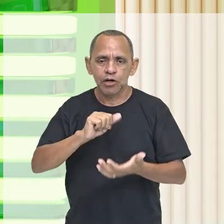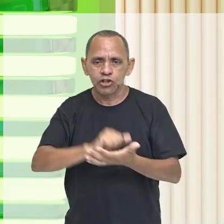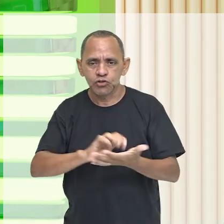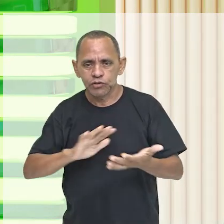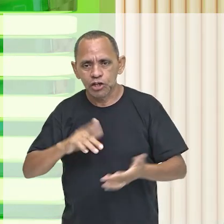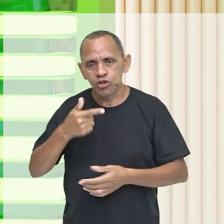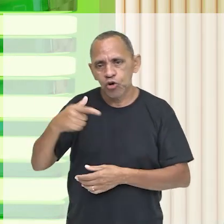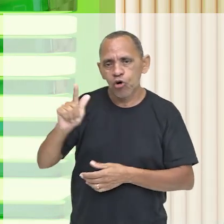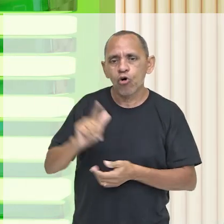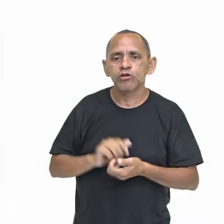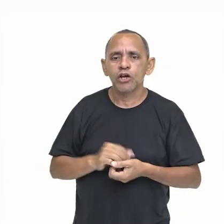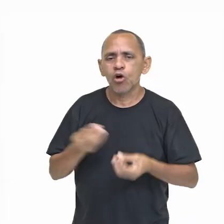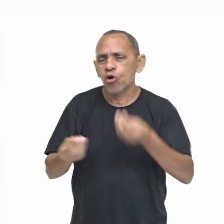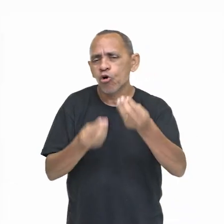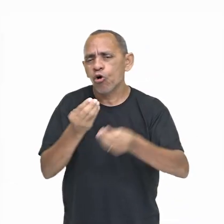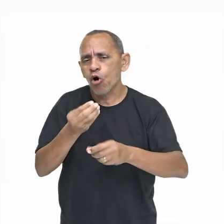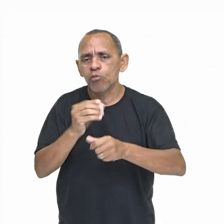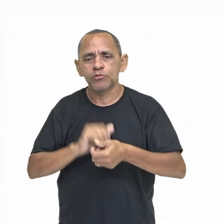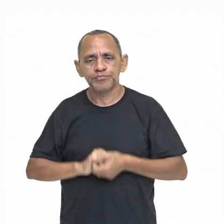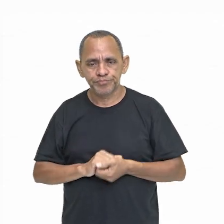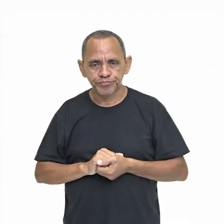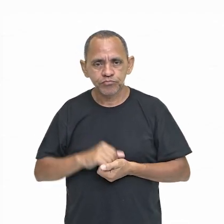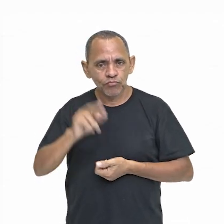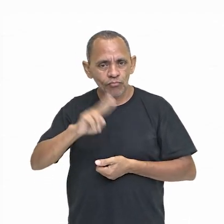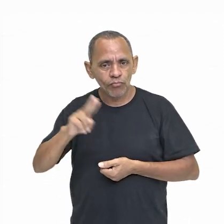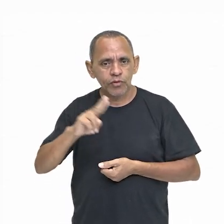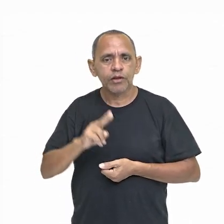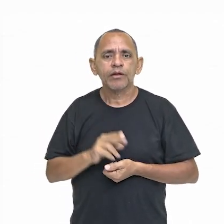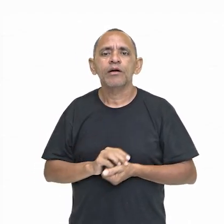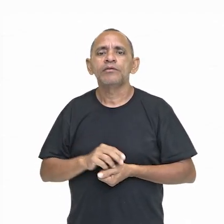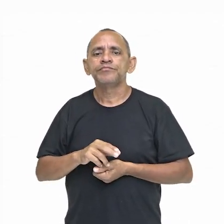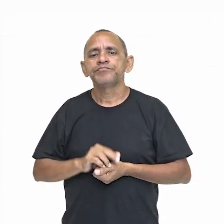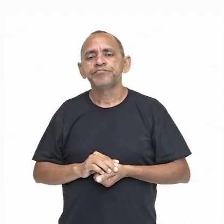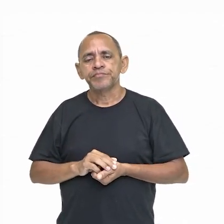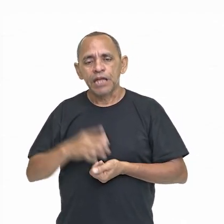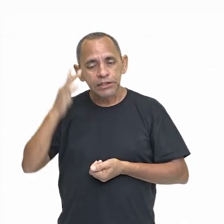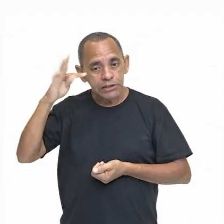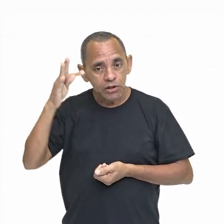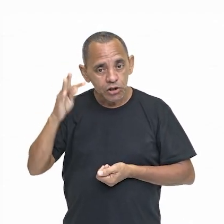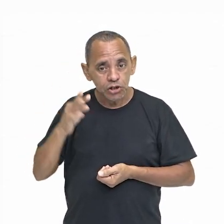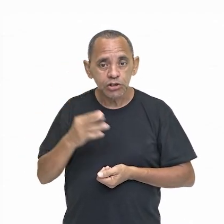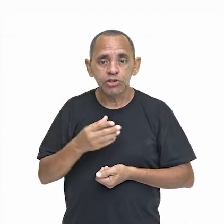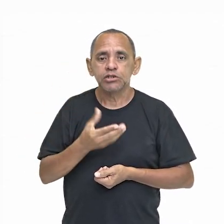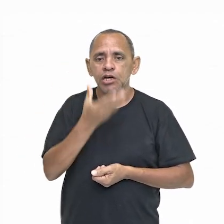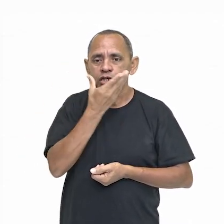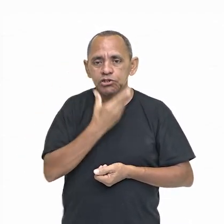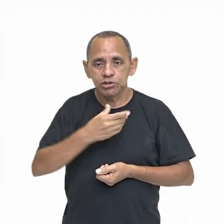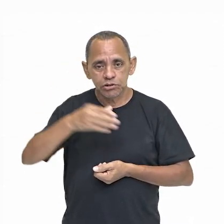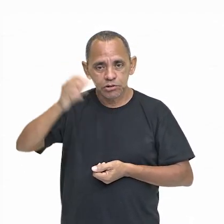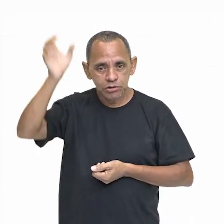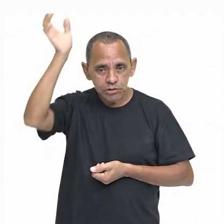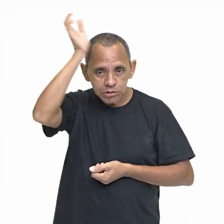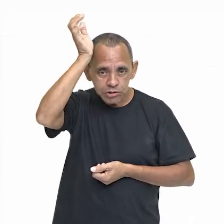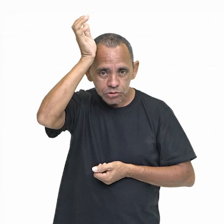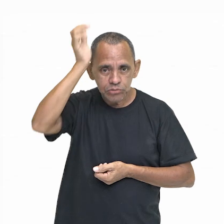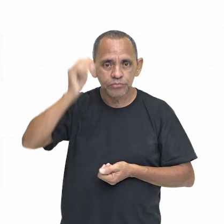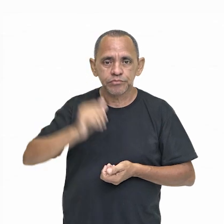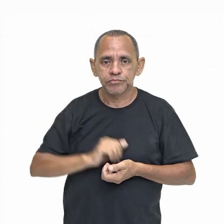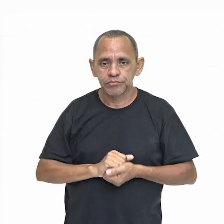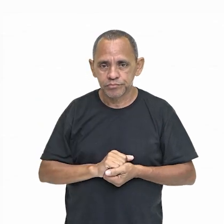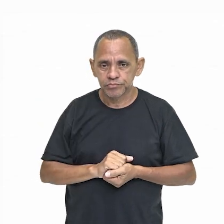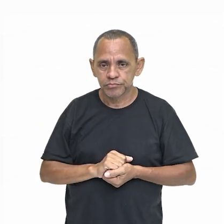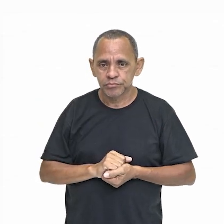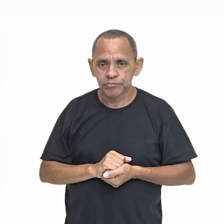aplicação das leis de Newton, para reforçar melhor. Temos aí, ó, uma força de 30